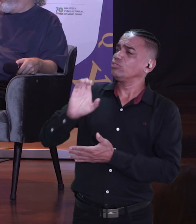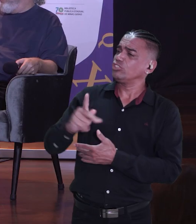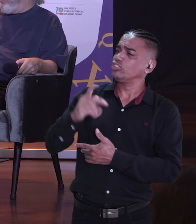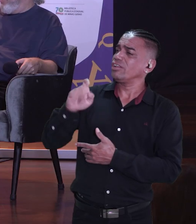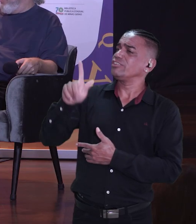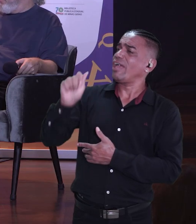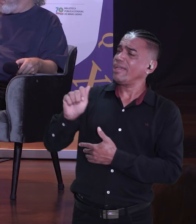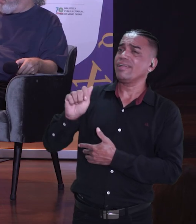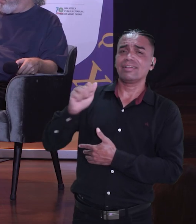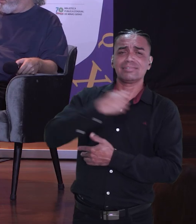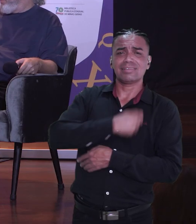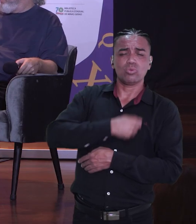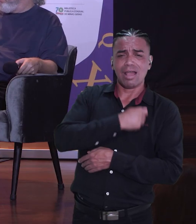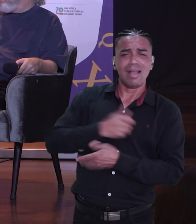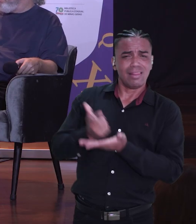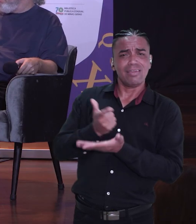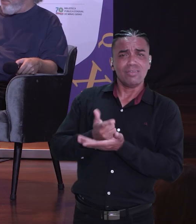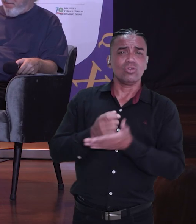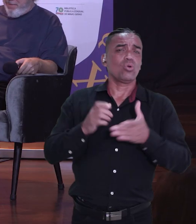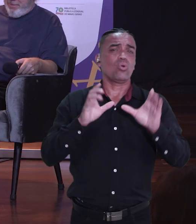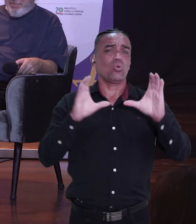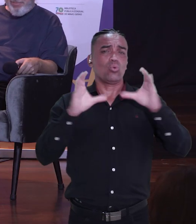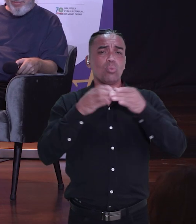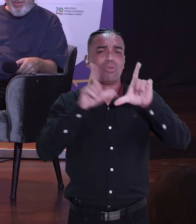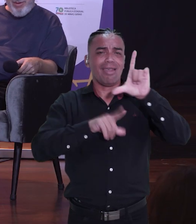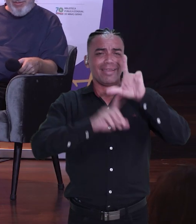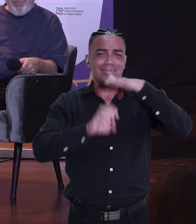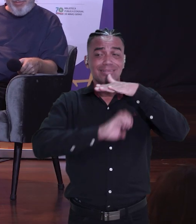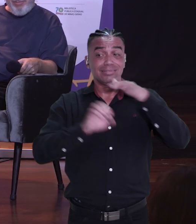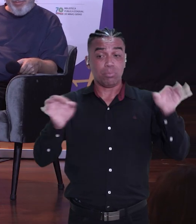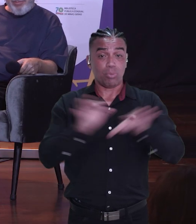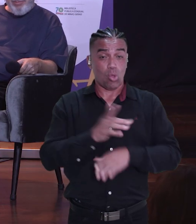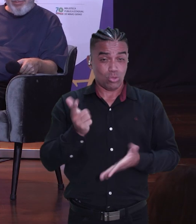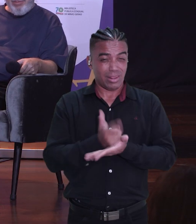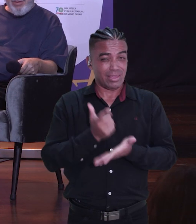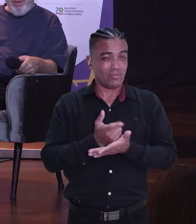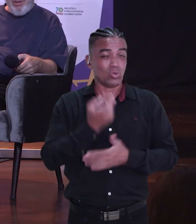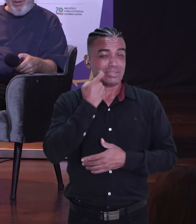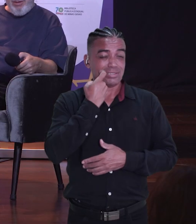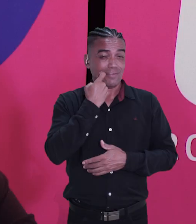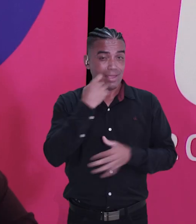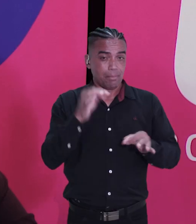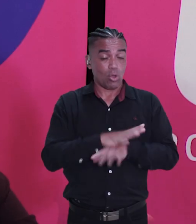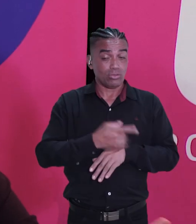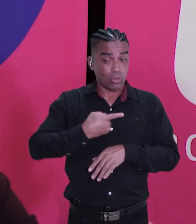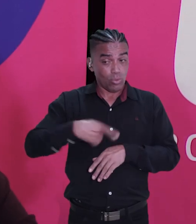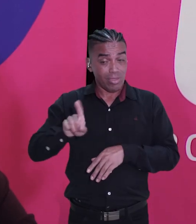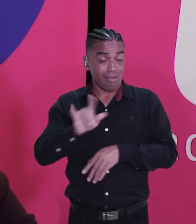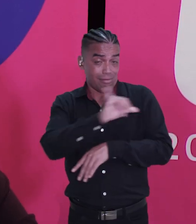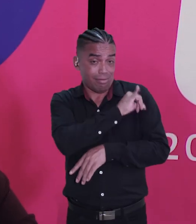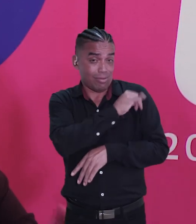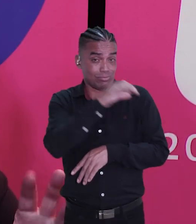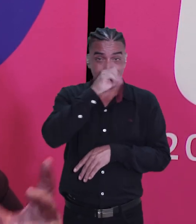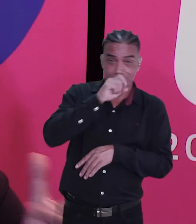livro da Companhia da Letra, que é uma editora de São Paulo, né? Eu estava lá em São Paulo, e o livro ficou pronto naquela sexta-feira. Eu ia para o Rio